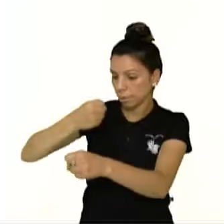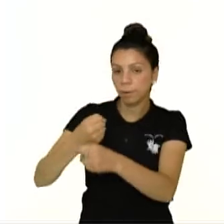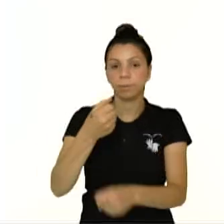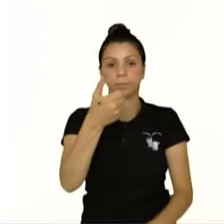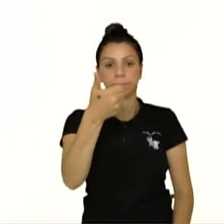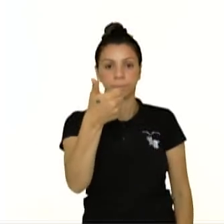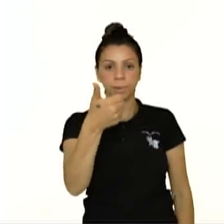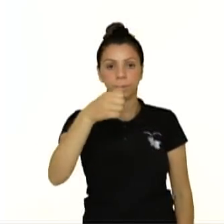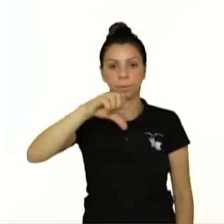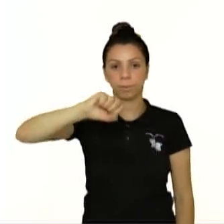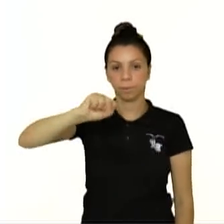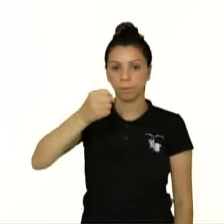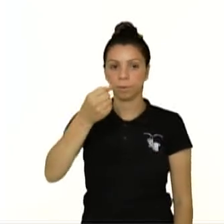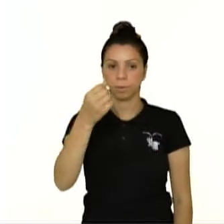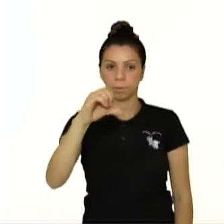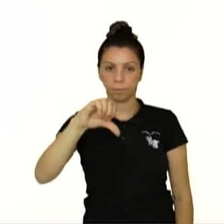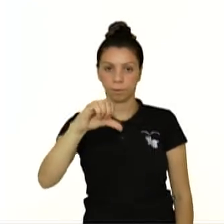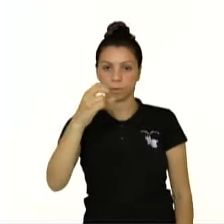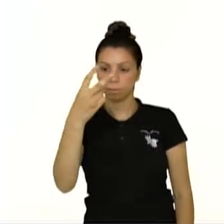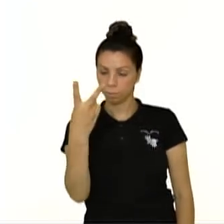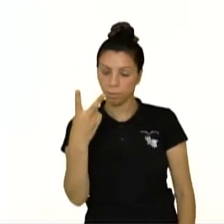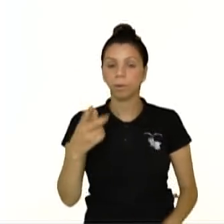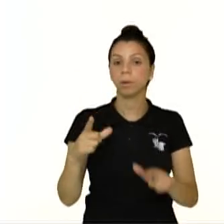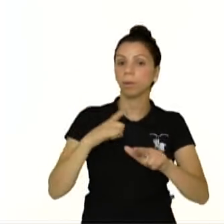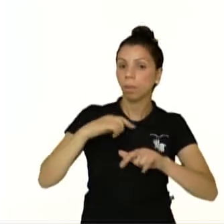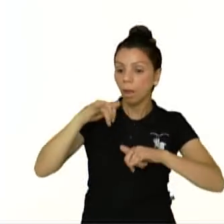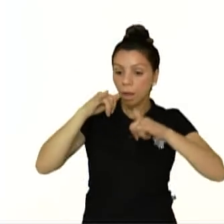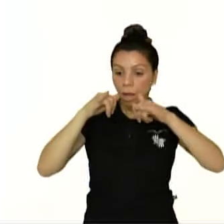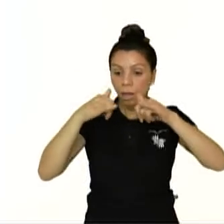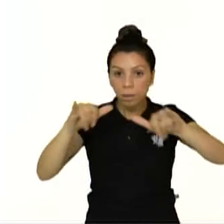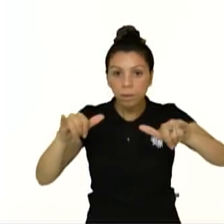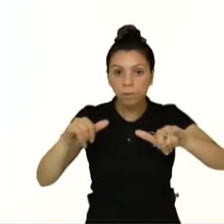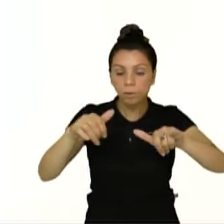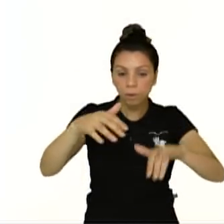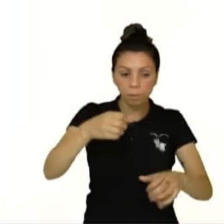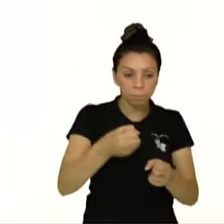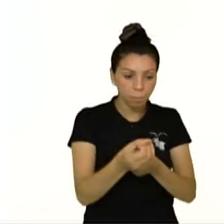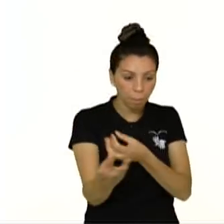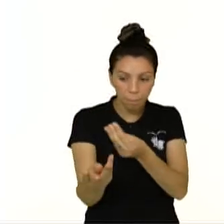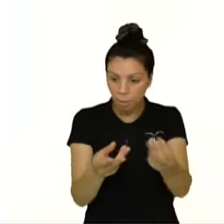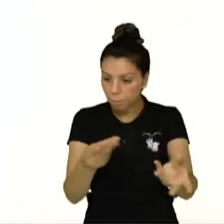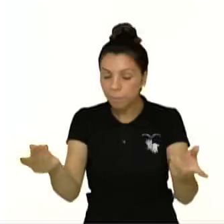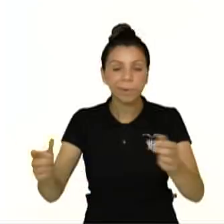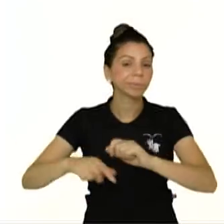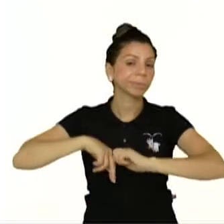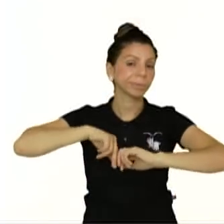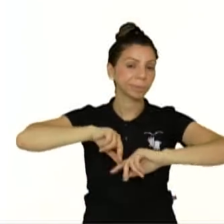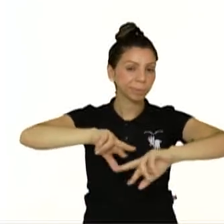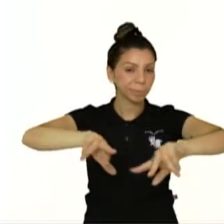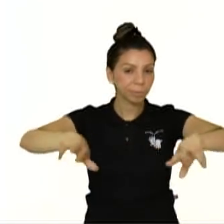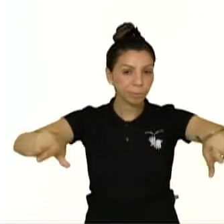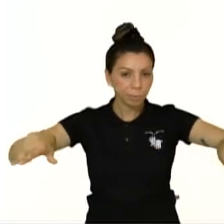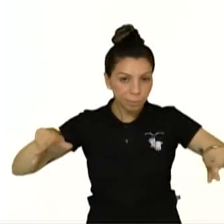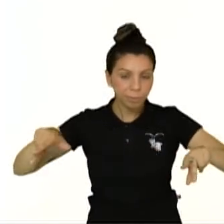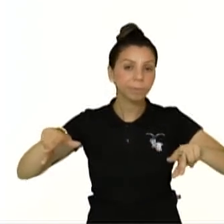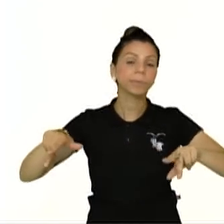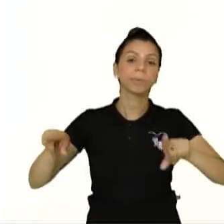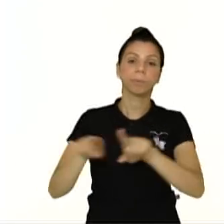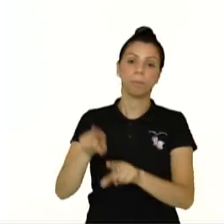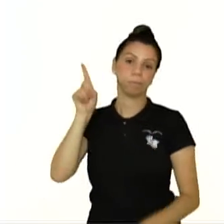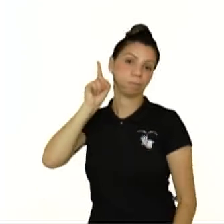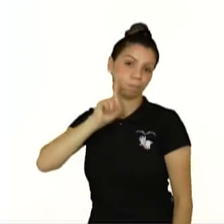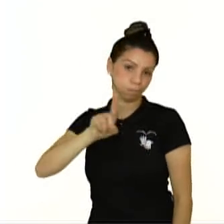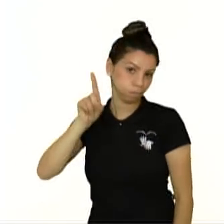forneceu energia elétrica e produtos relacionados à eletricidade para grande parte dos Estados